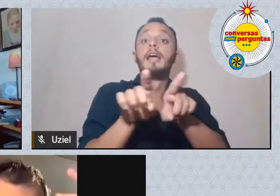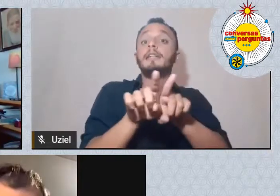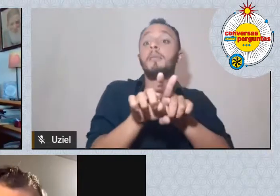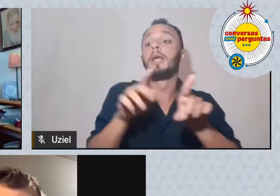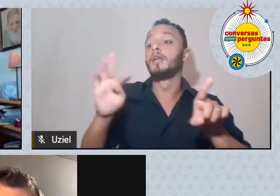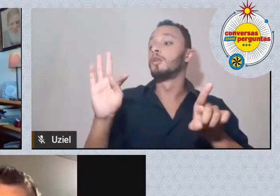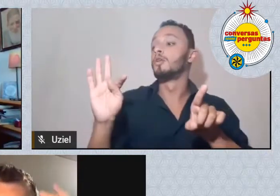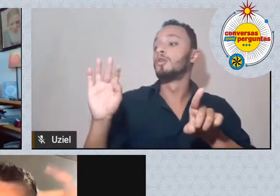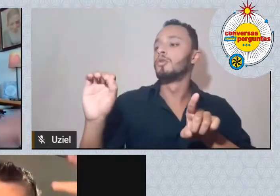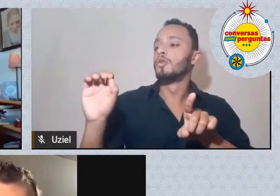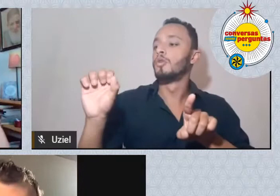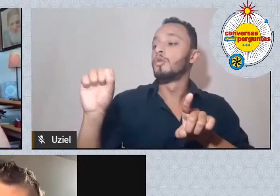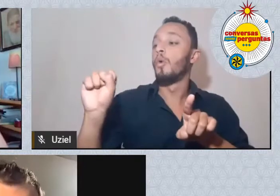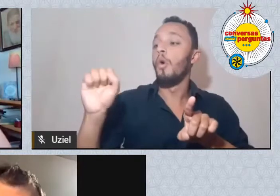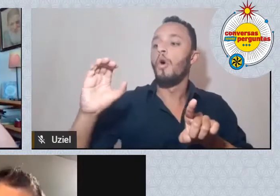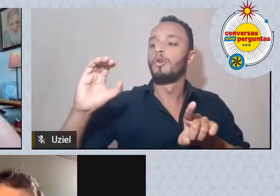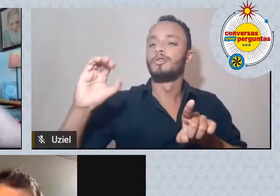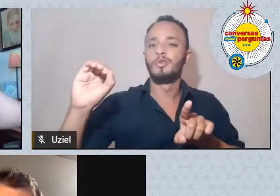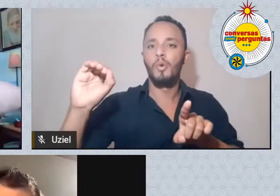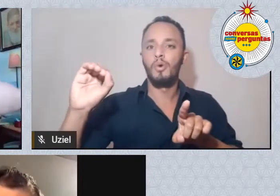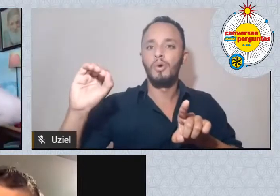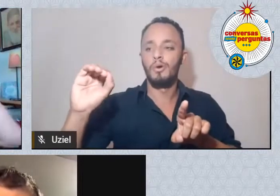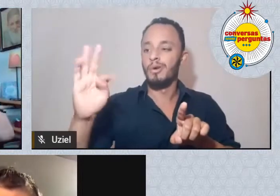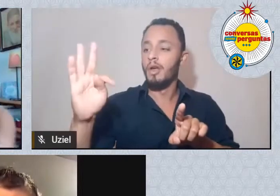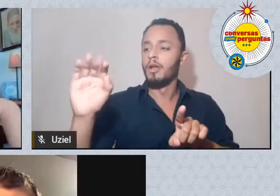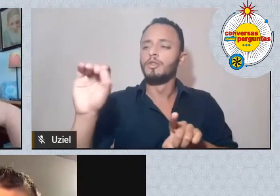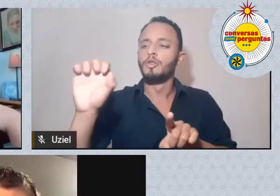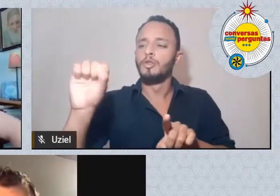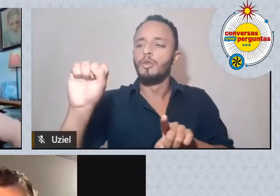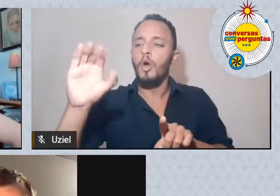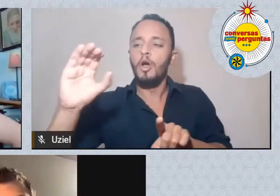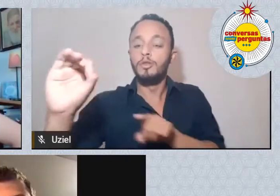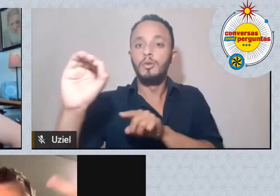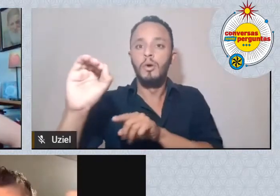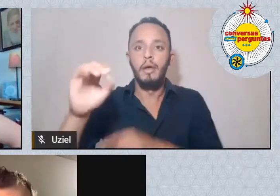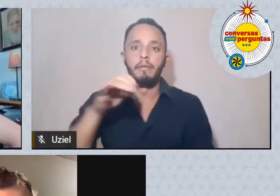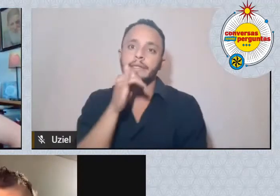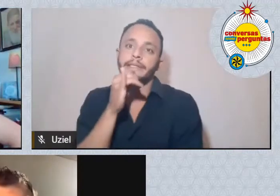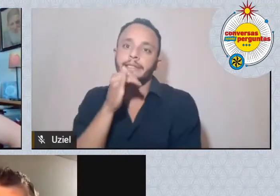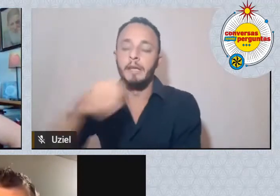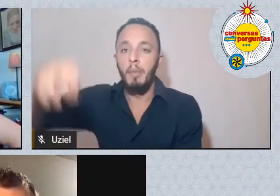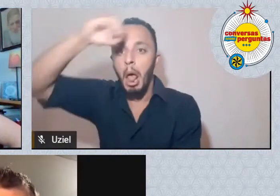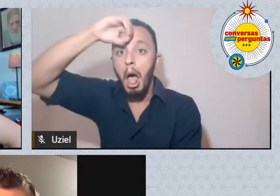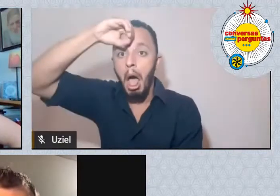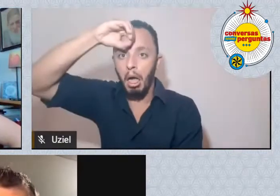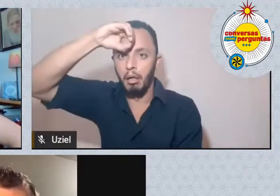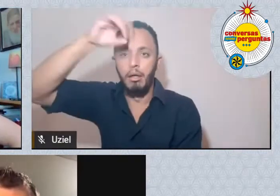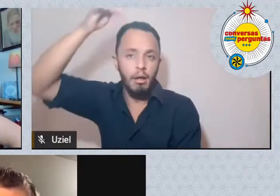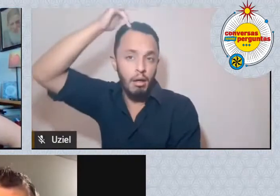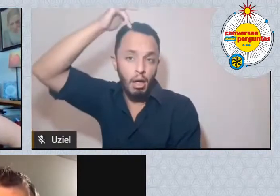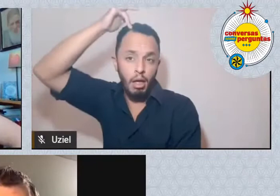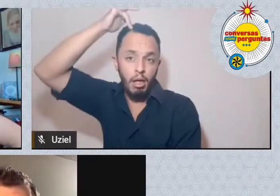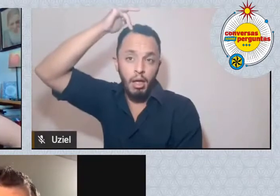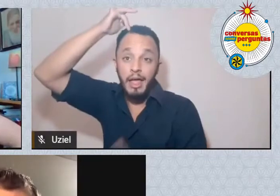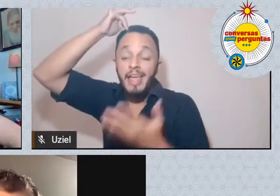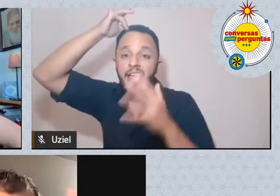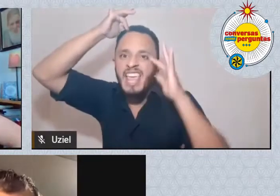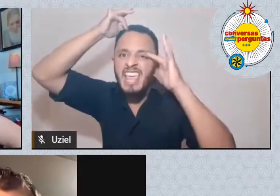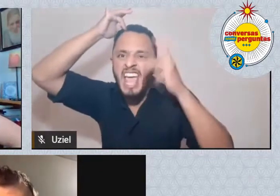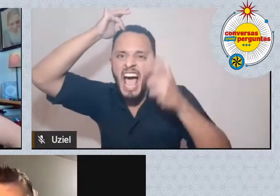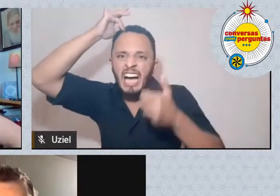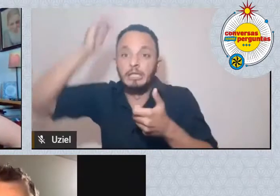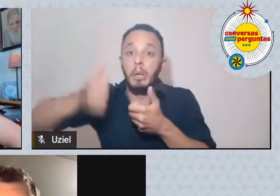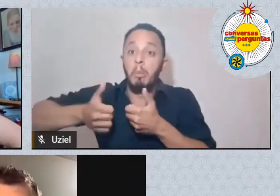se acha, né? A ignorância que impõe, vamos dizer assim, o seu poder sobre o outro.